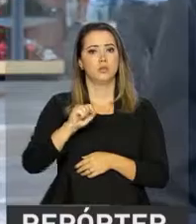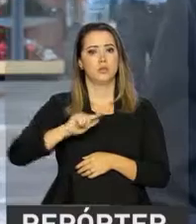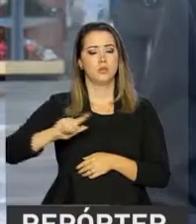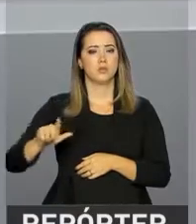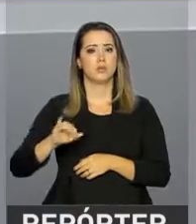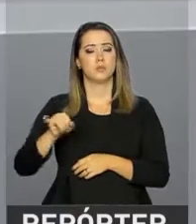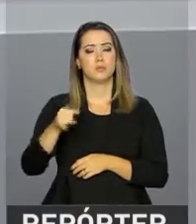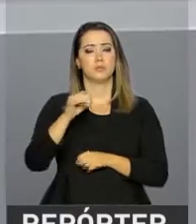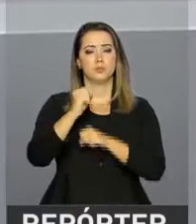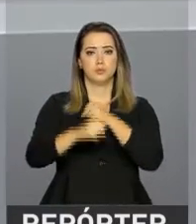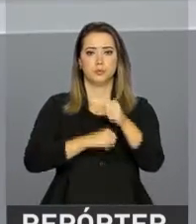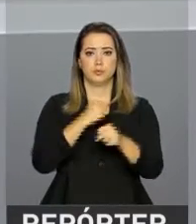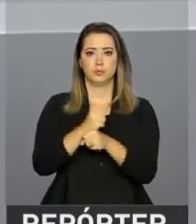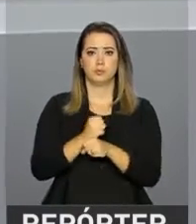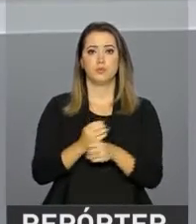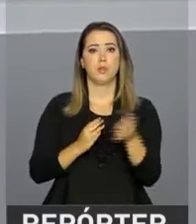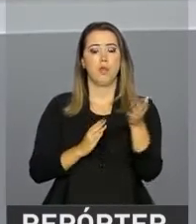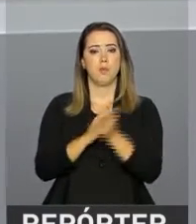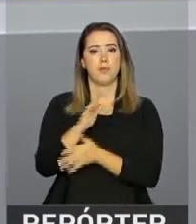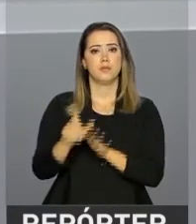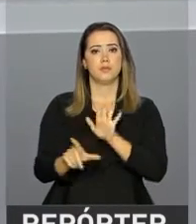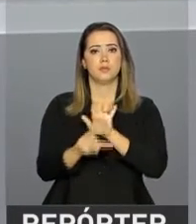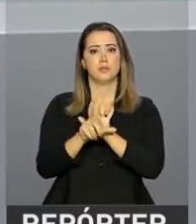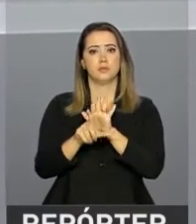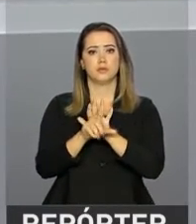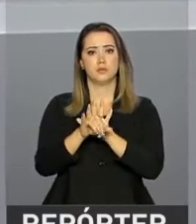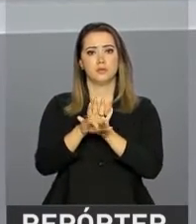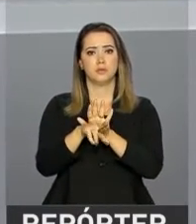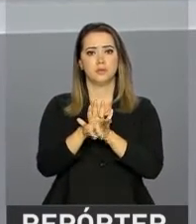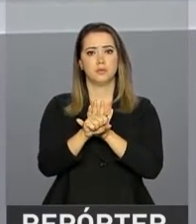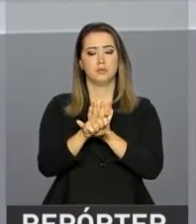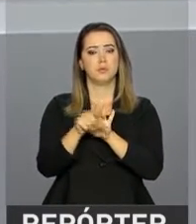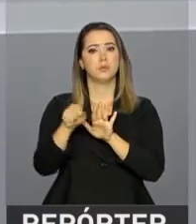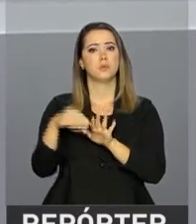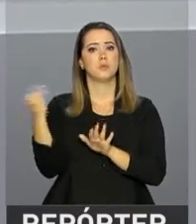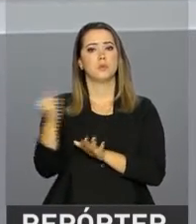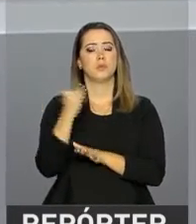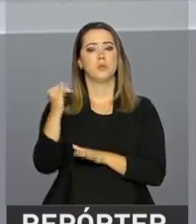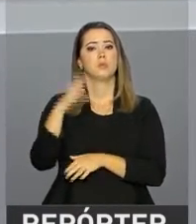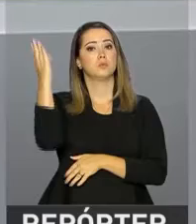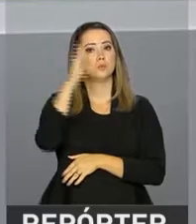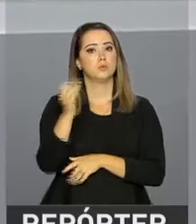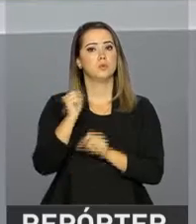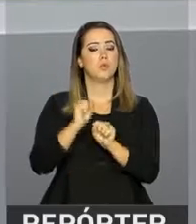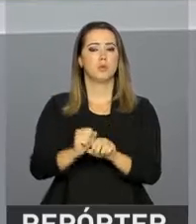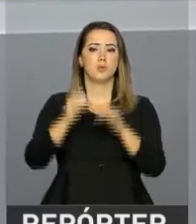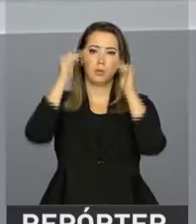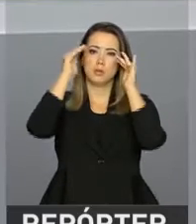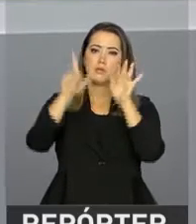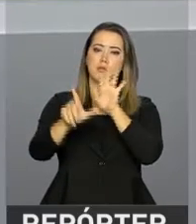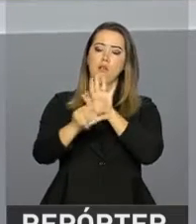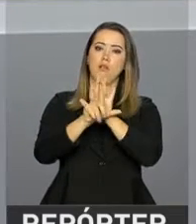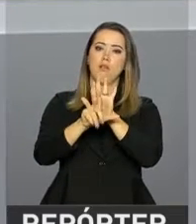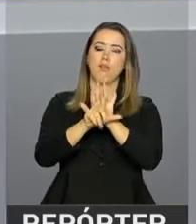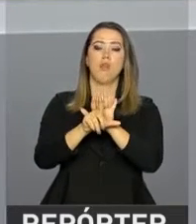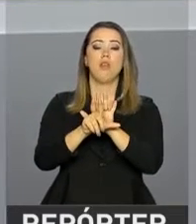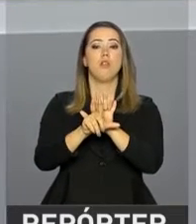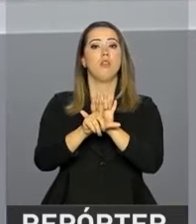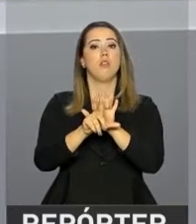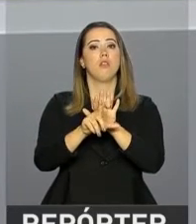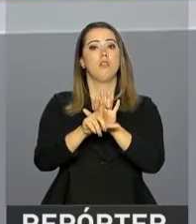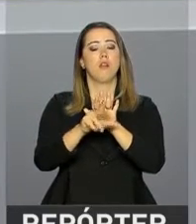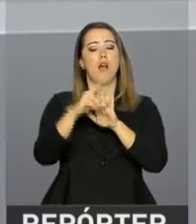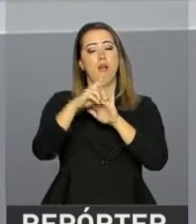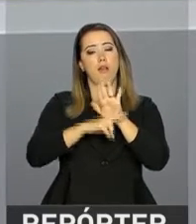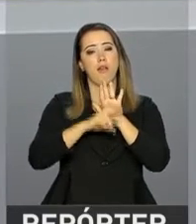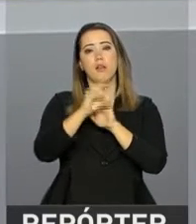vem a aprovação da reforma da previdência fundamental para que o brasil possa cumprir a regra de ouro que impede